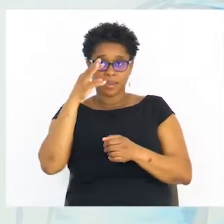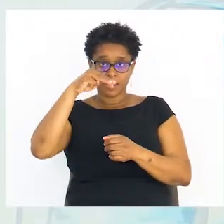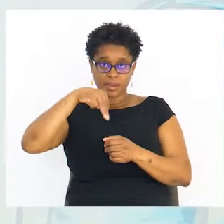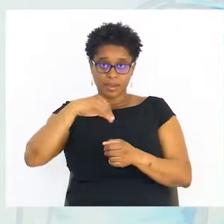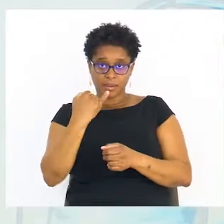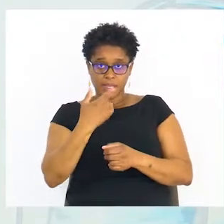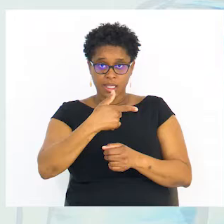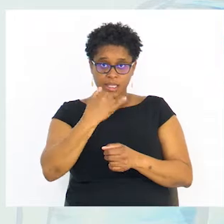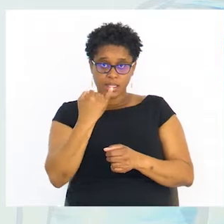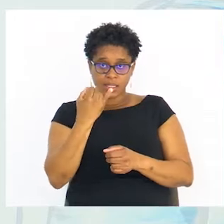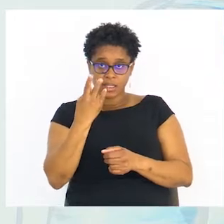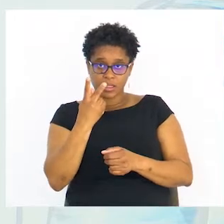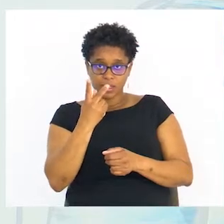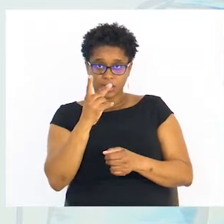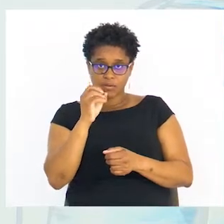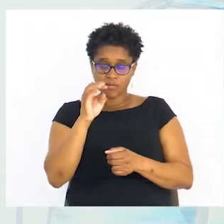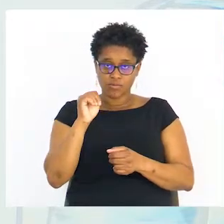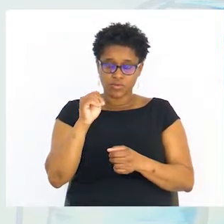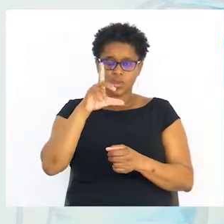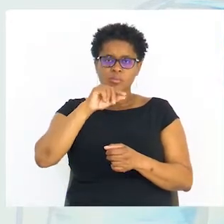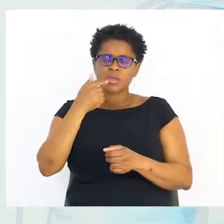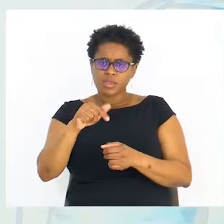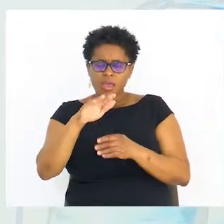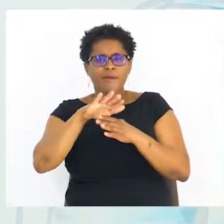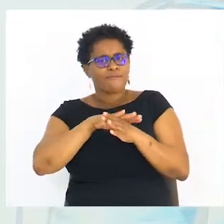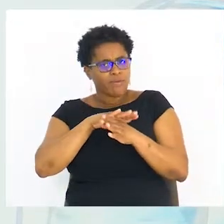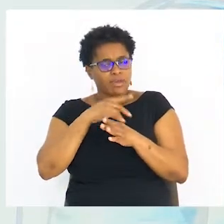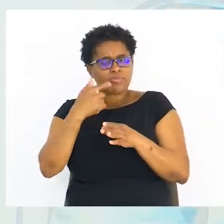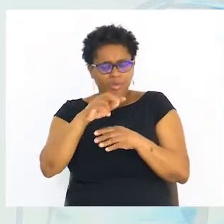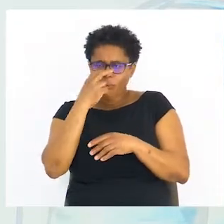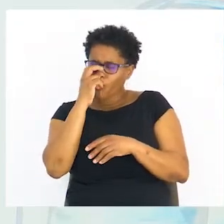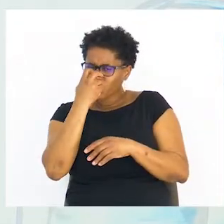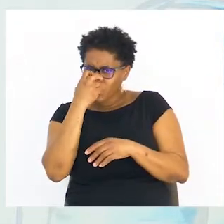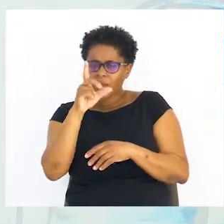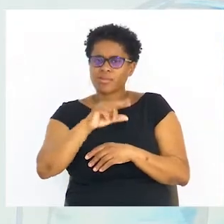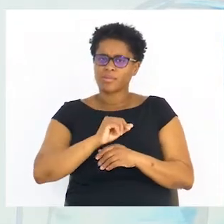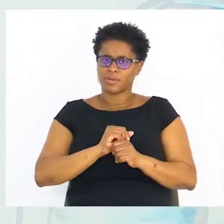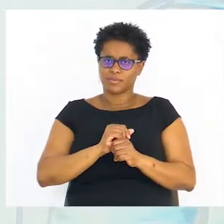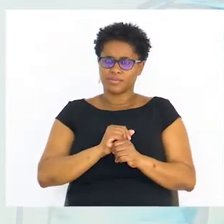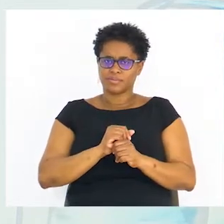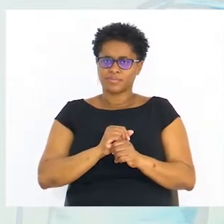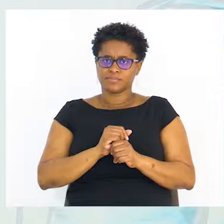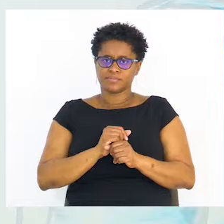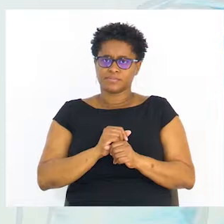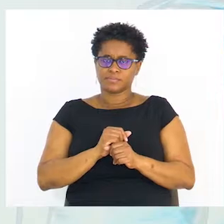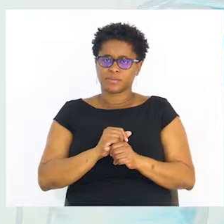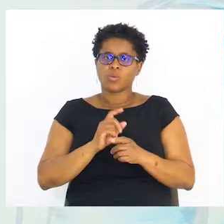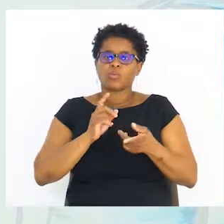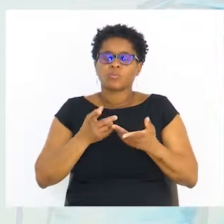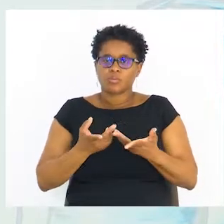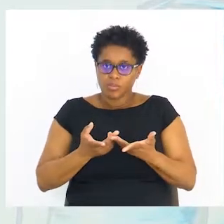também tinham afetos, também tinham curiosidades.